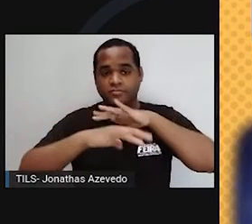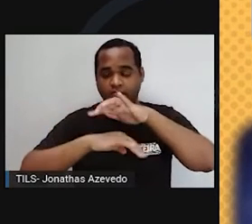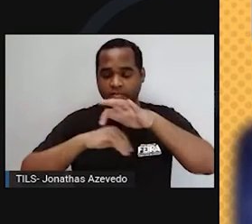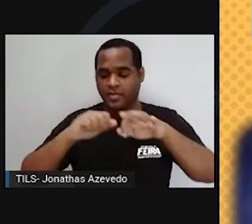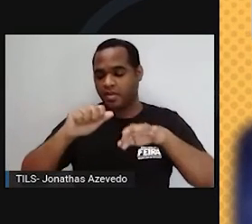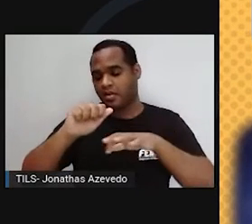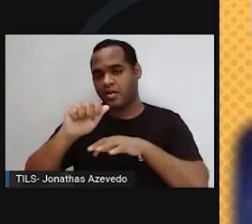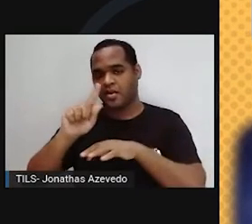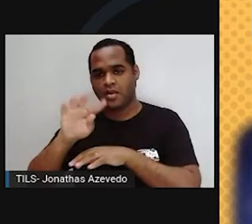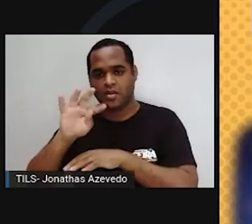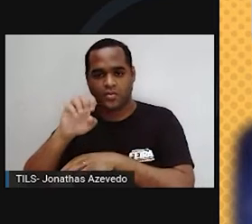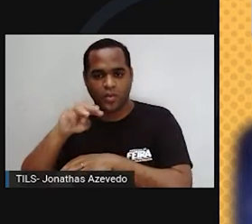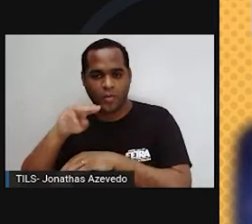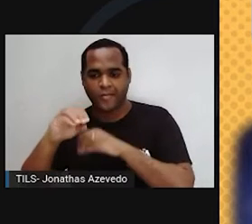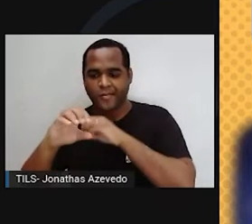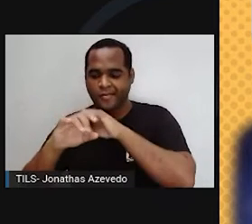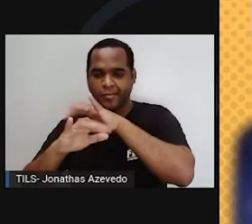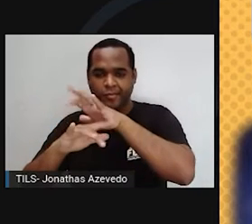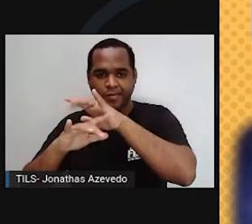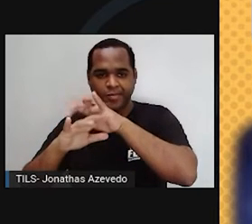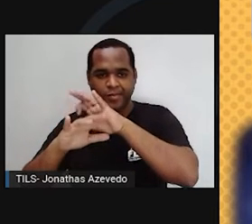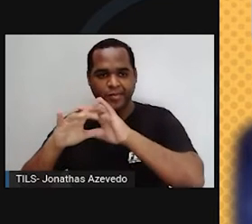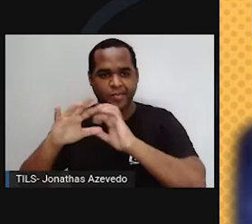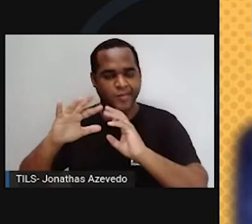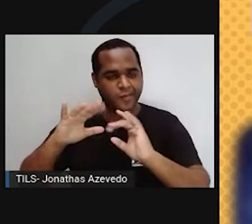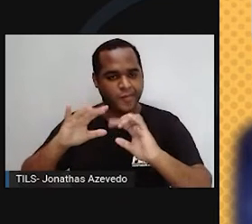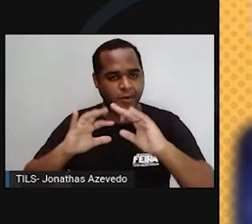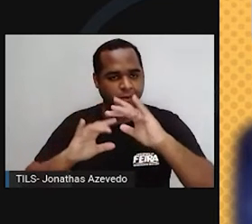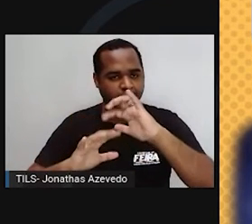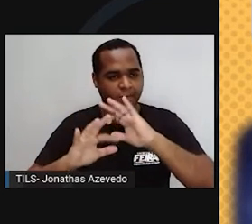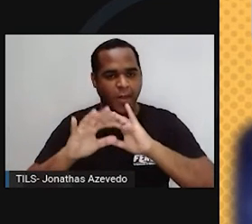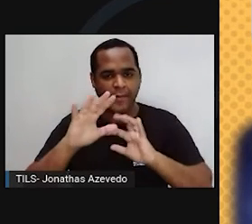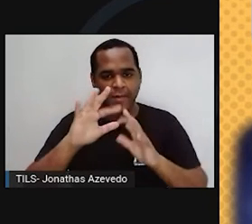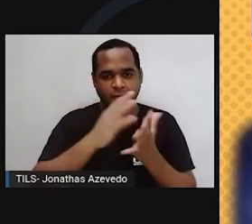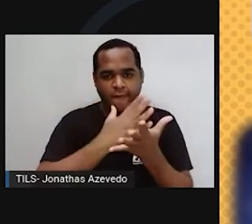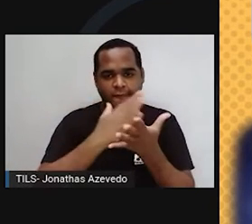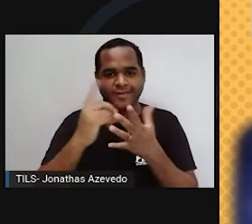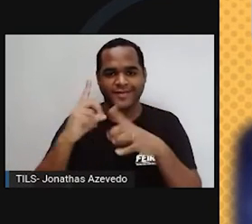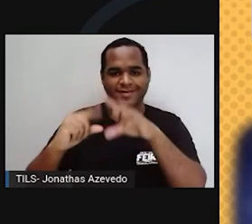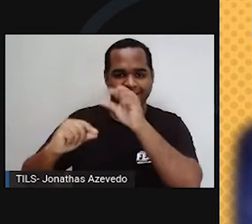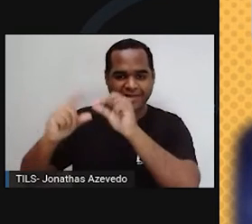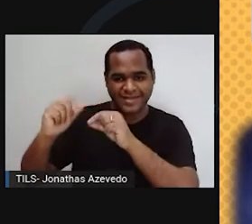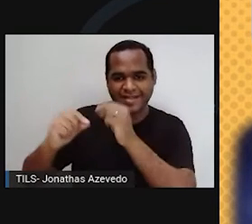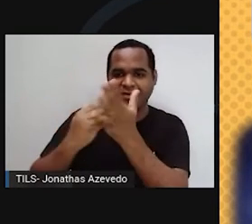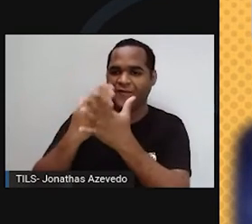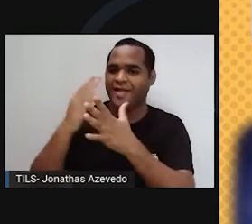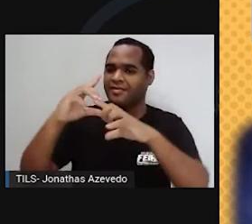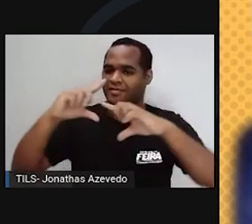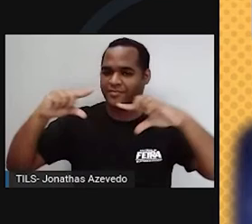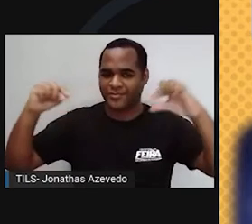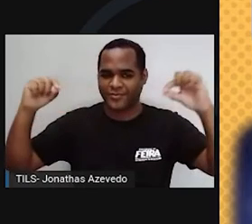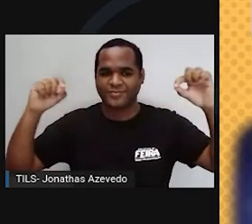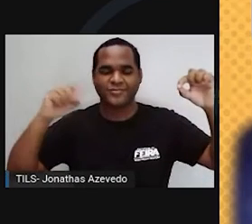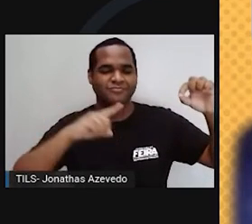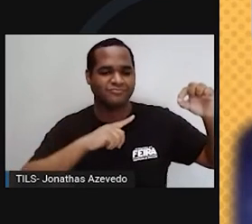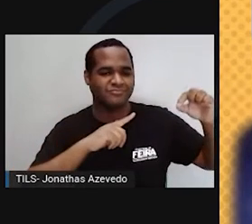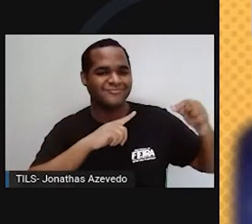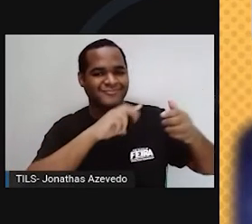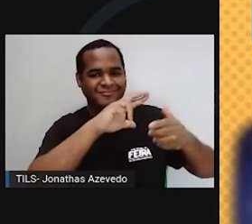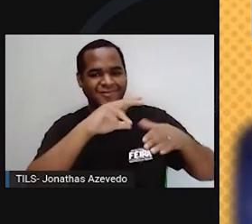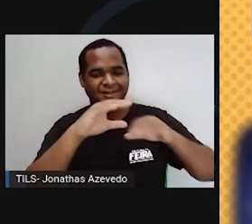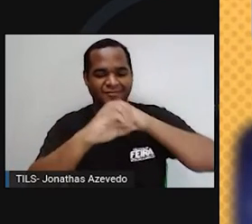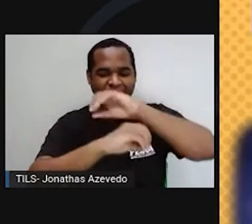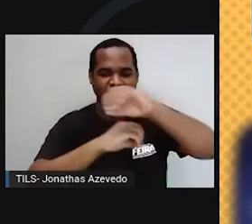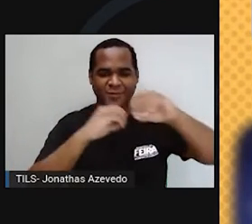formaram grandes massas gasosas e delas surgiram as primeiras estrelas, galáxias e as grandes estruturas